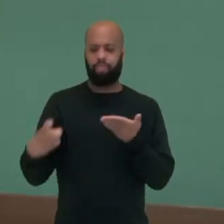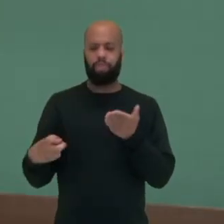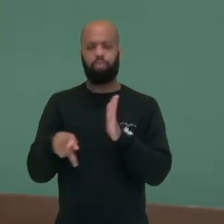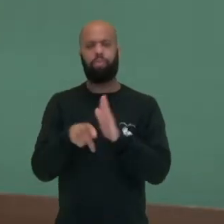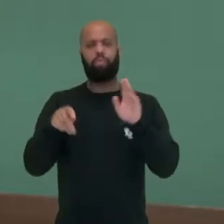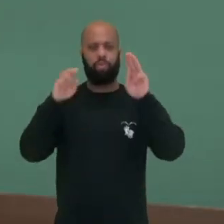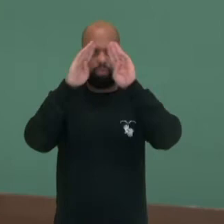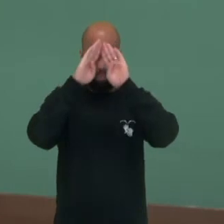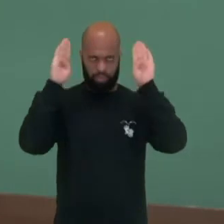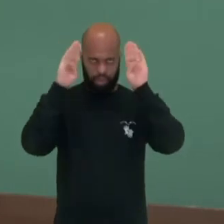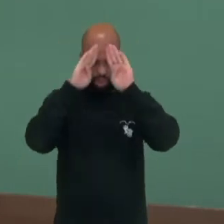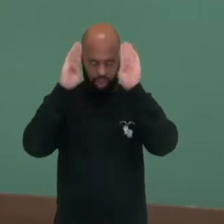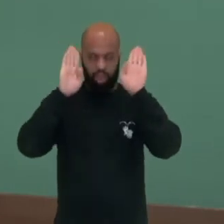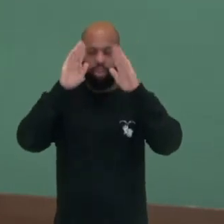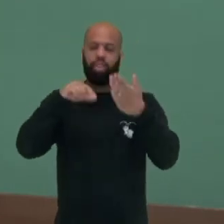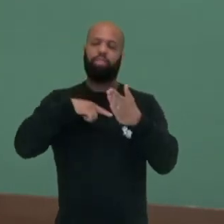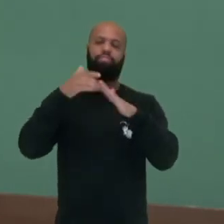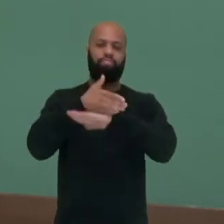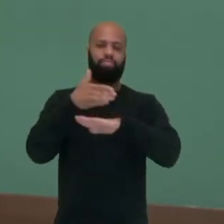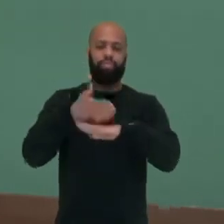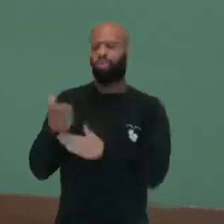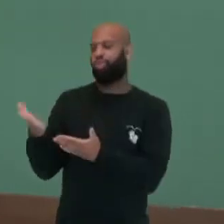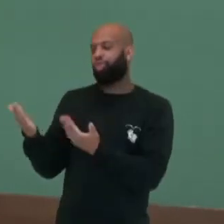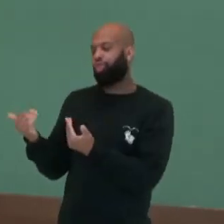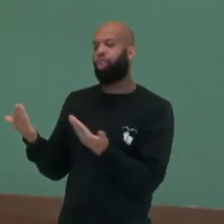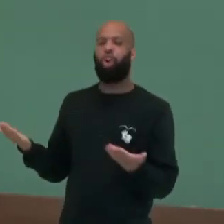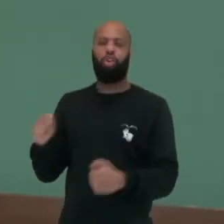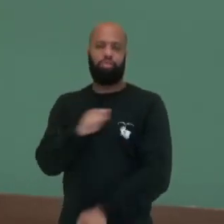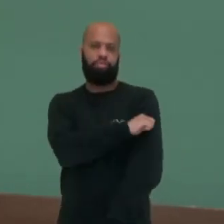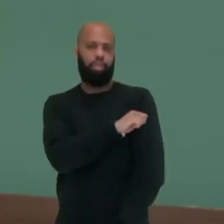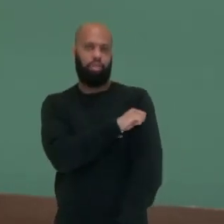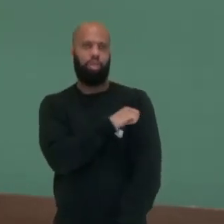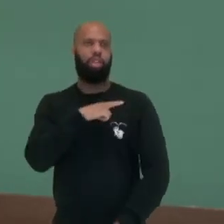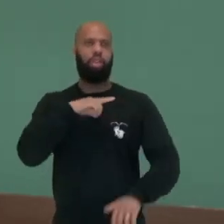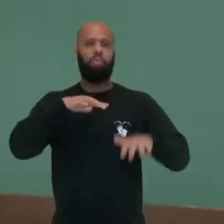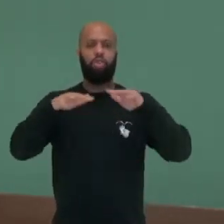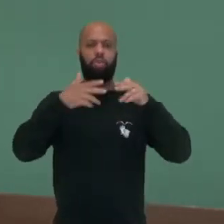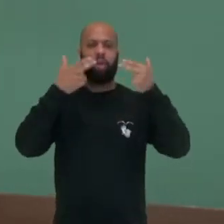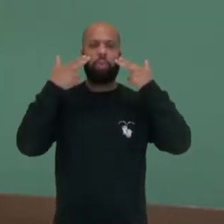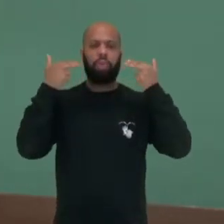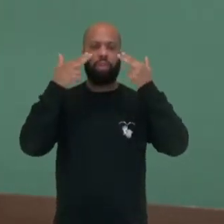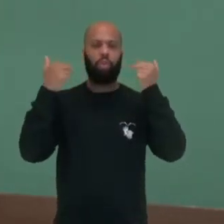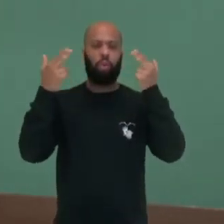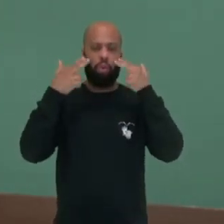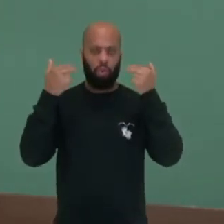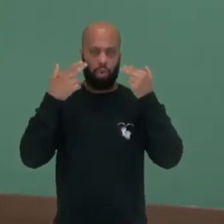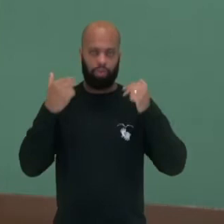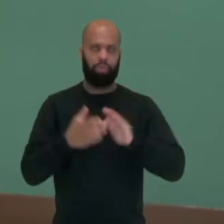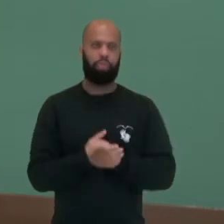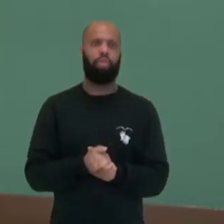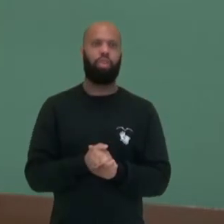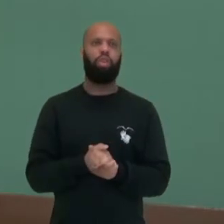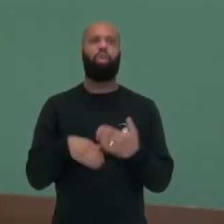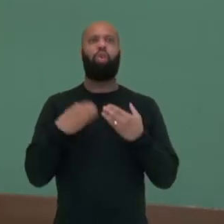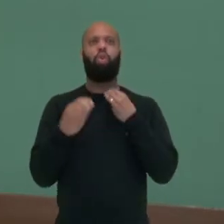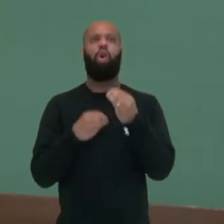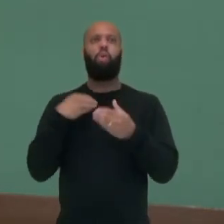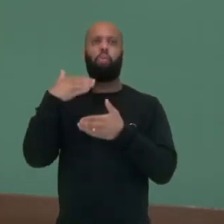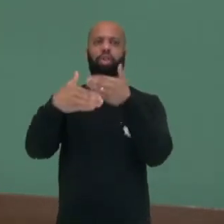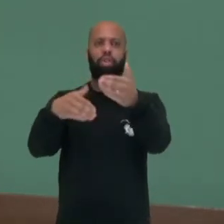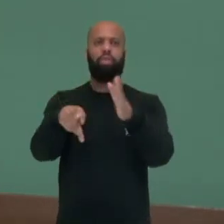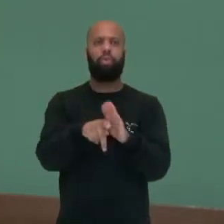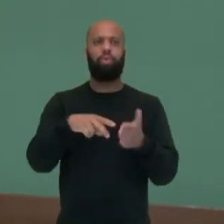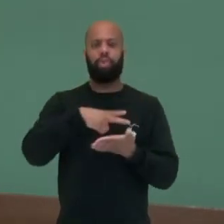Fernando Collor. Então a participação popular dos jovens, dos estudantes, movimento Caras Pintadas. Como foi o processo